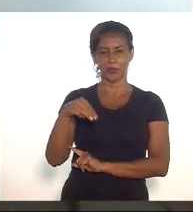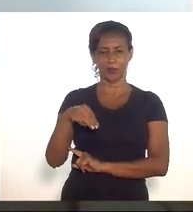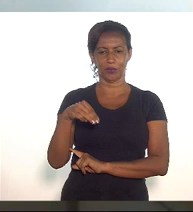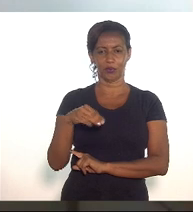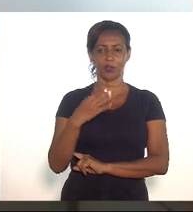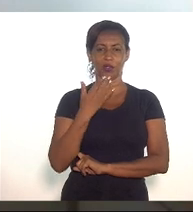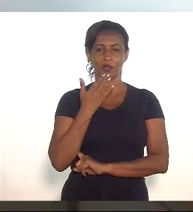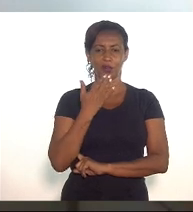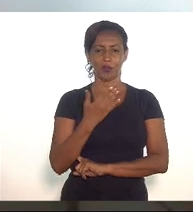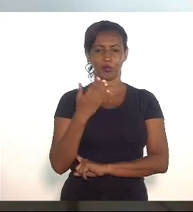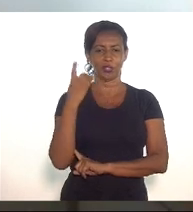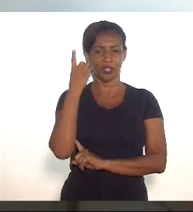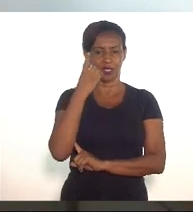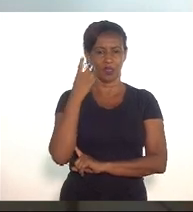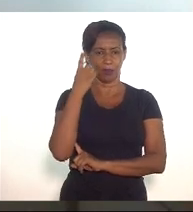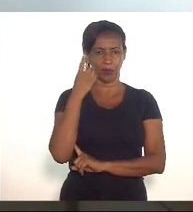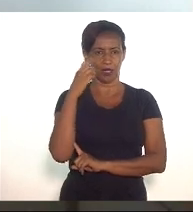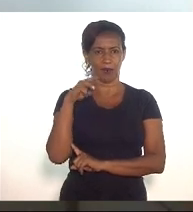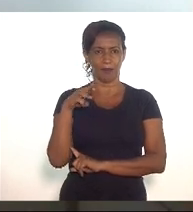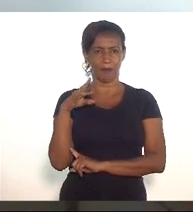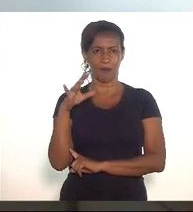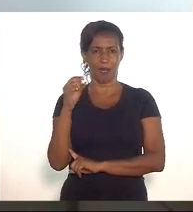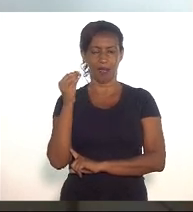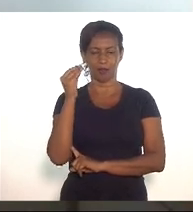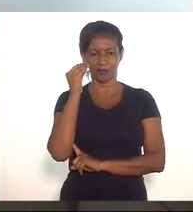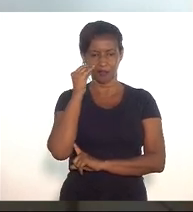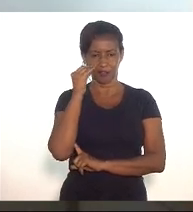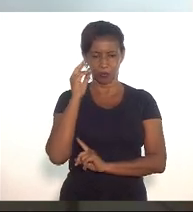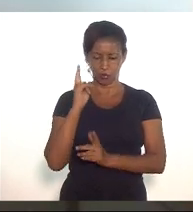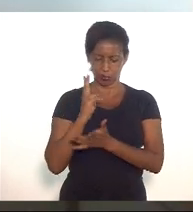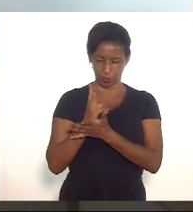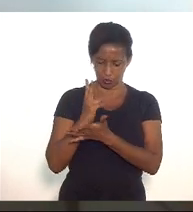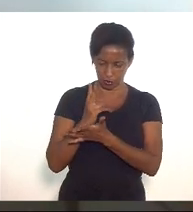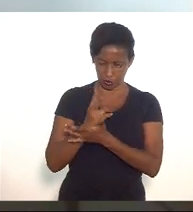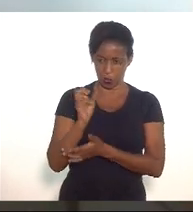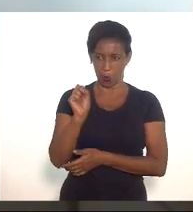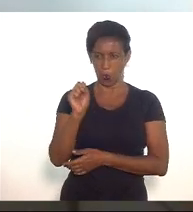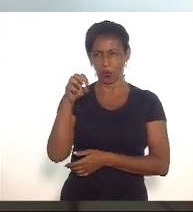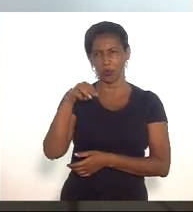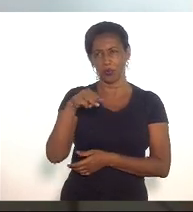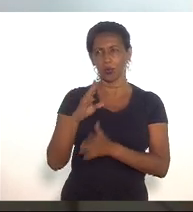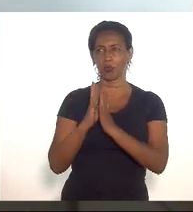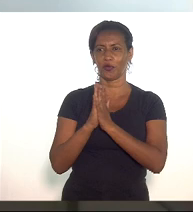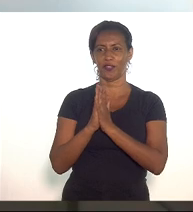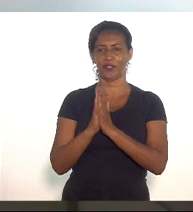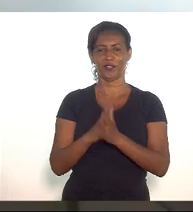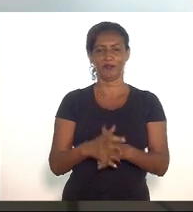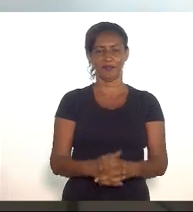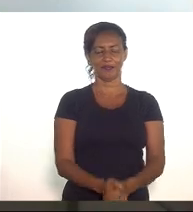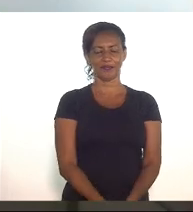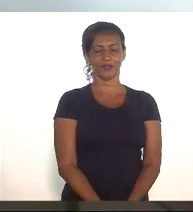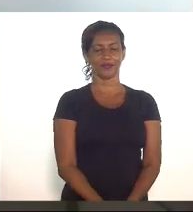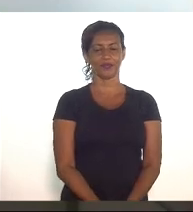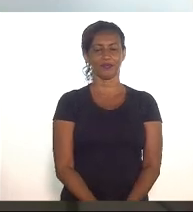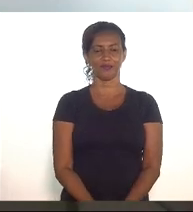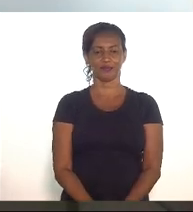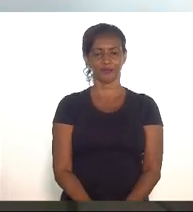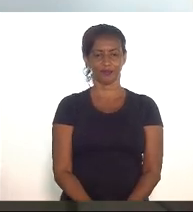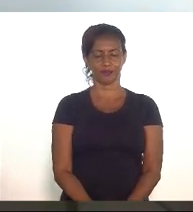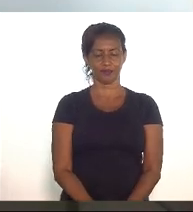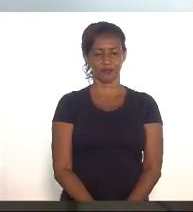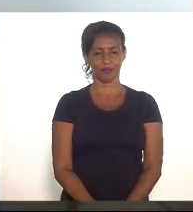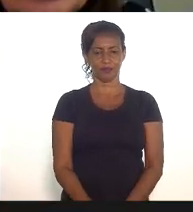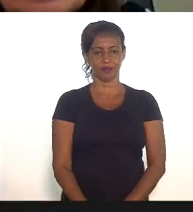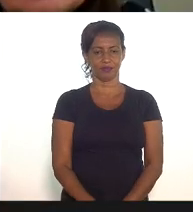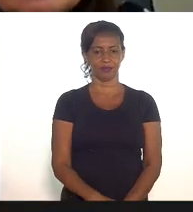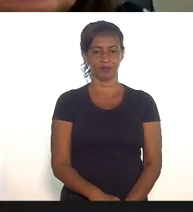deputada Marta Rocha que tente ficar nos mesmos 8 minutos. Por favor, deputada Marta Rocha.